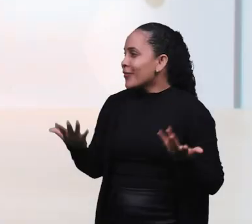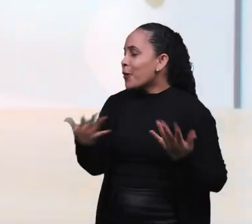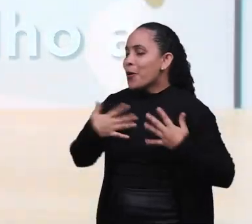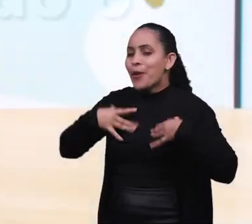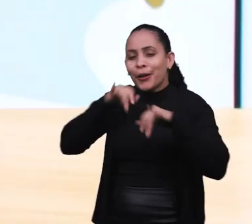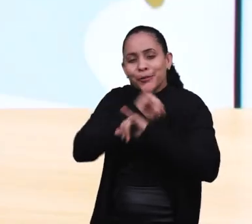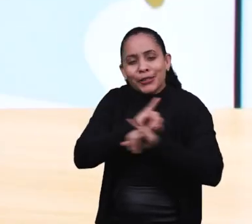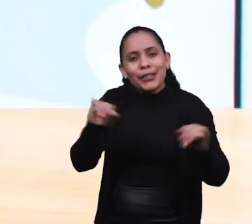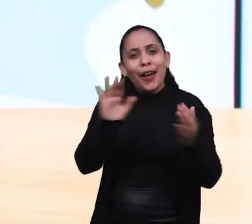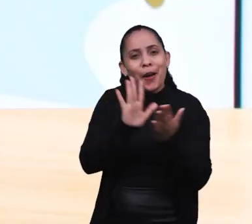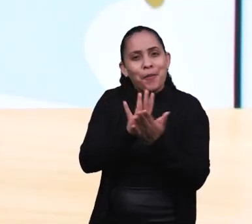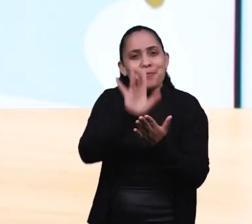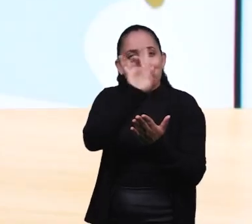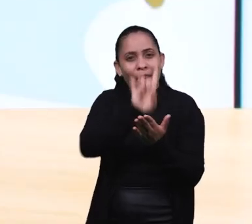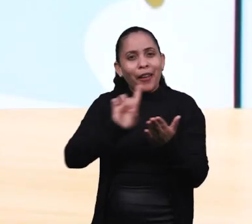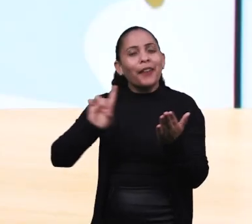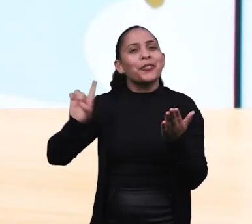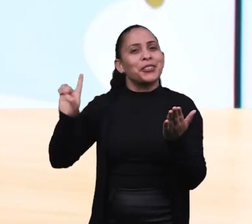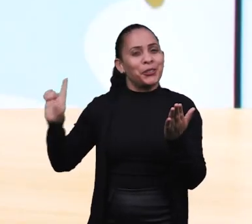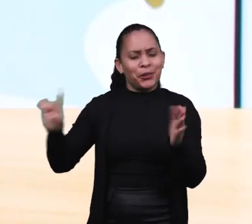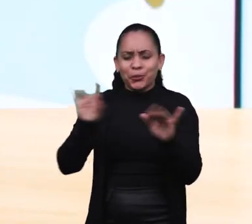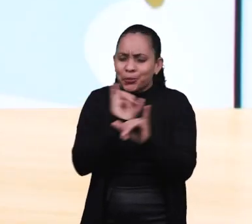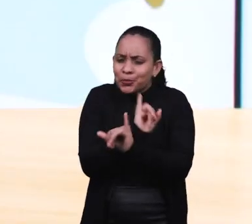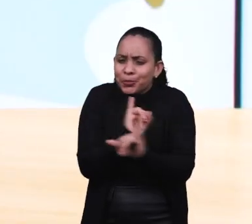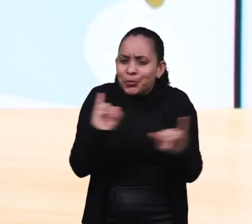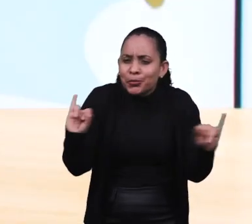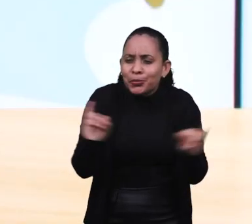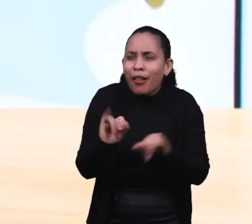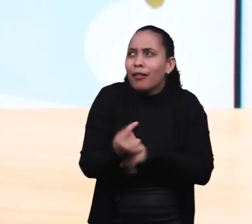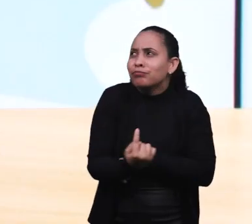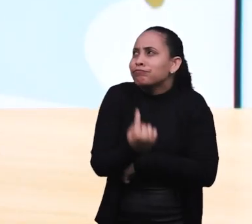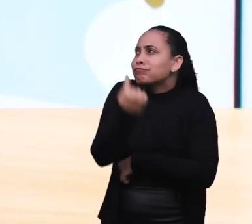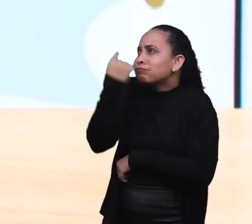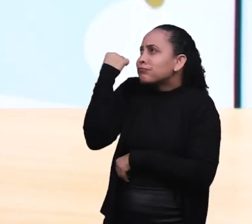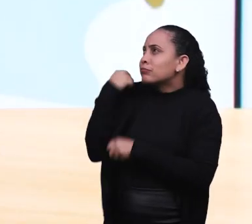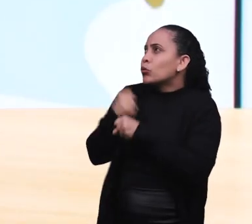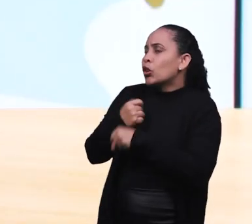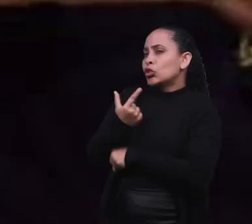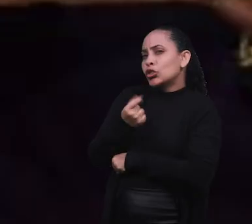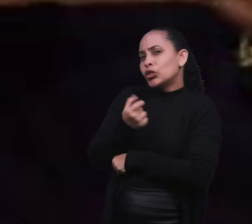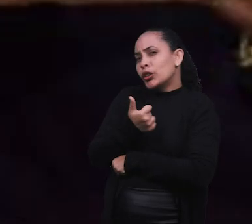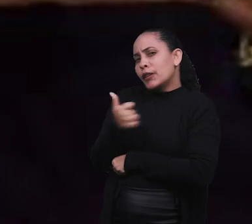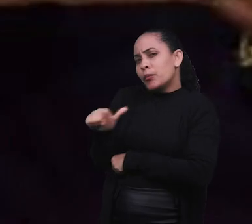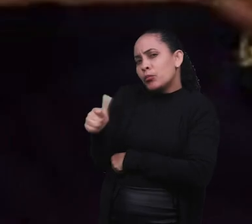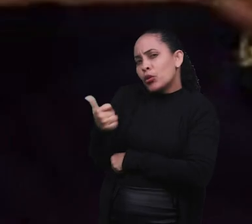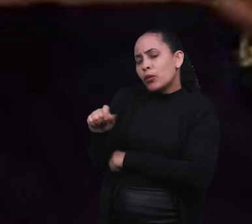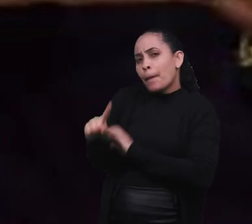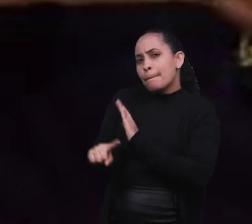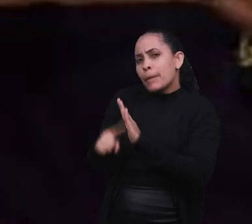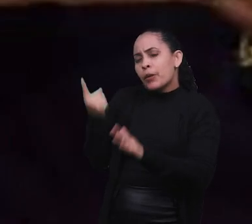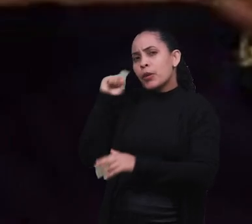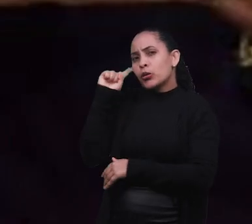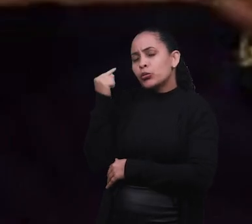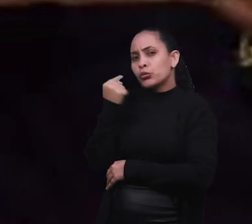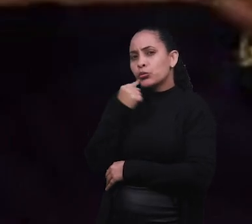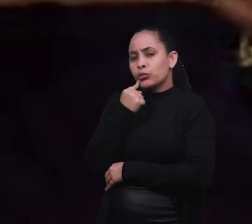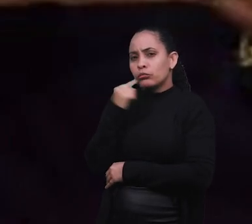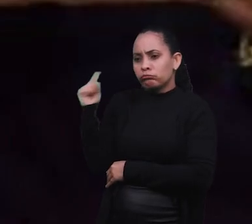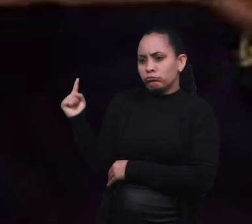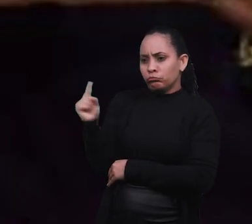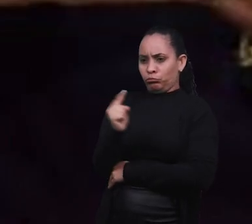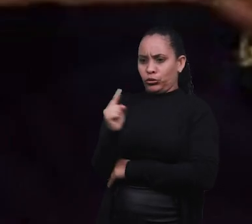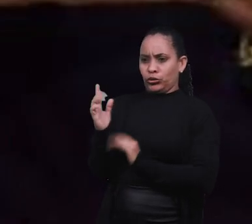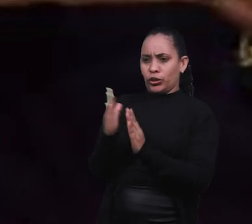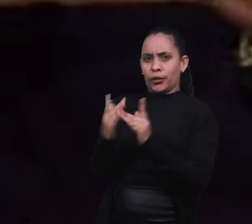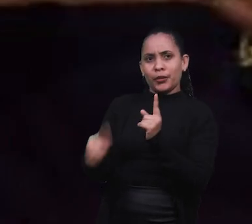acesso à palavra de Deus, isso foi o que mais me motivou desde lá no início de 2011, quando eu acolhi o primeiro surdo na igreja